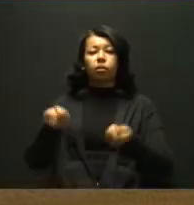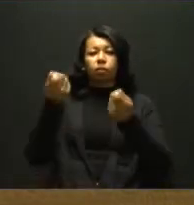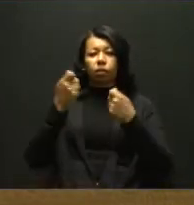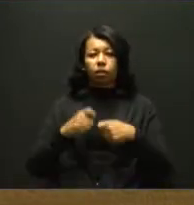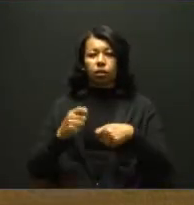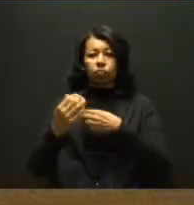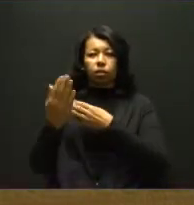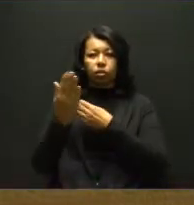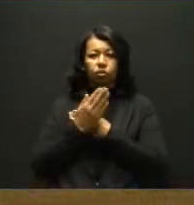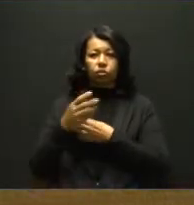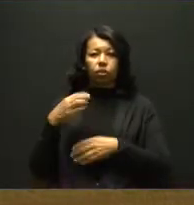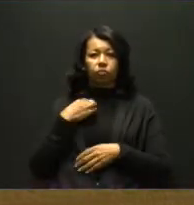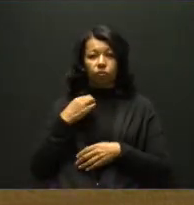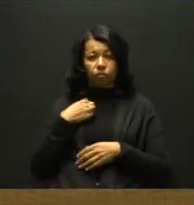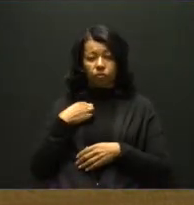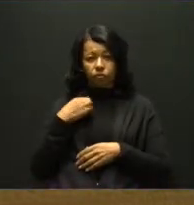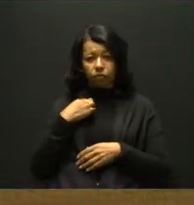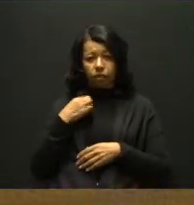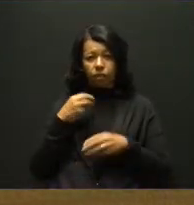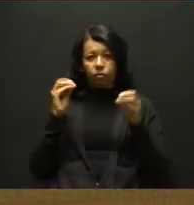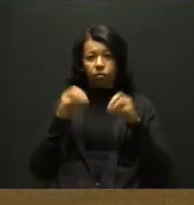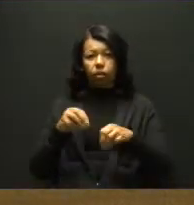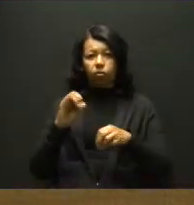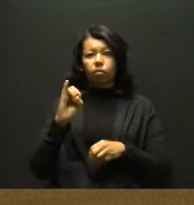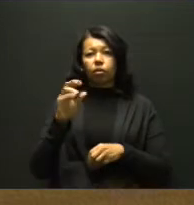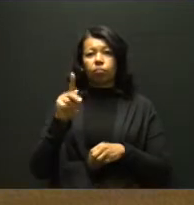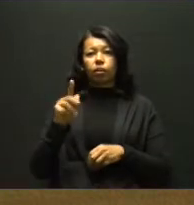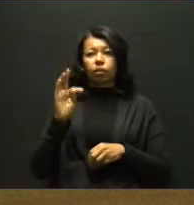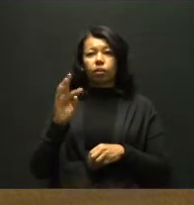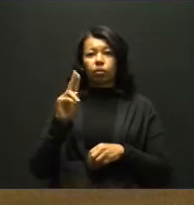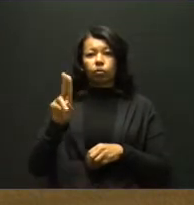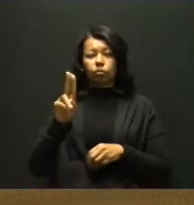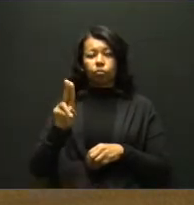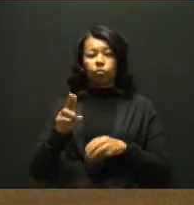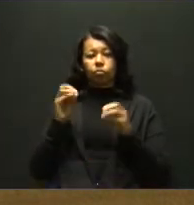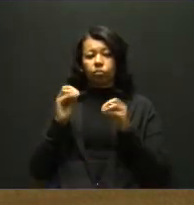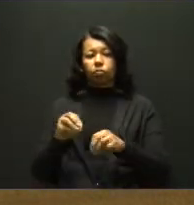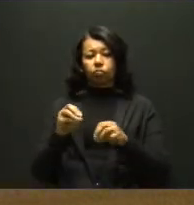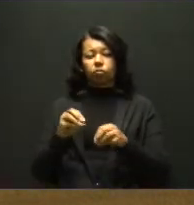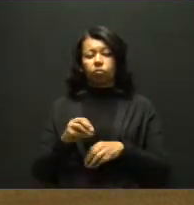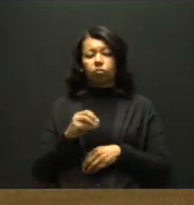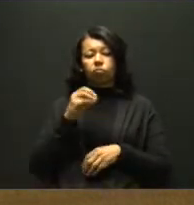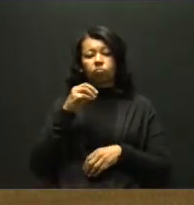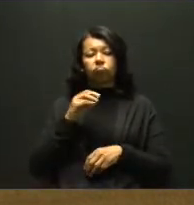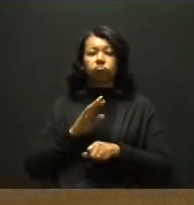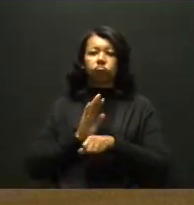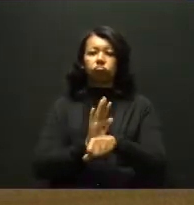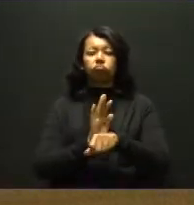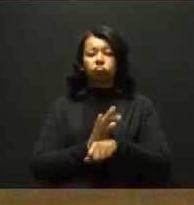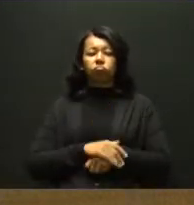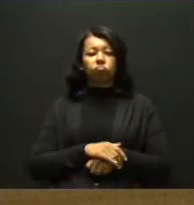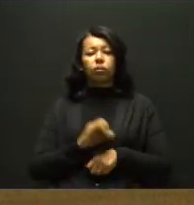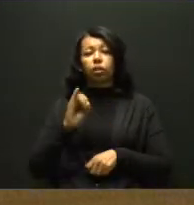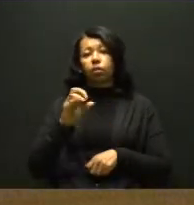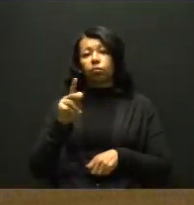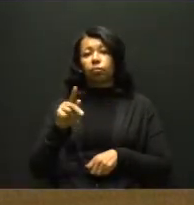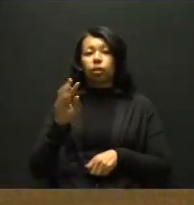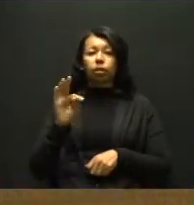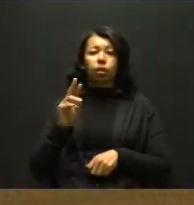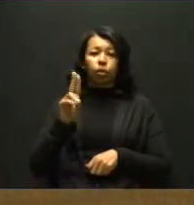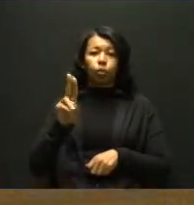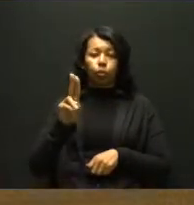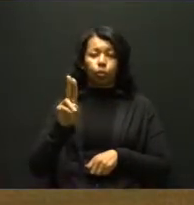contribuição voluntária lançada no iptu comentávamos agora o vereador sérgio é um tributo